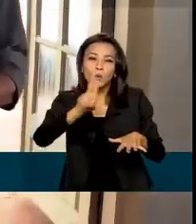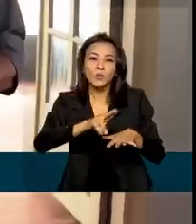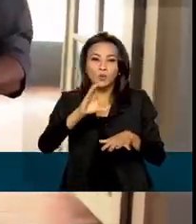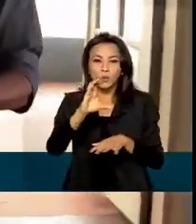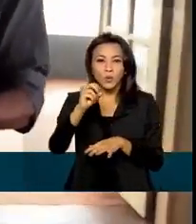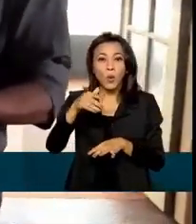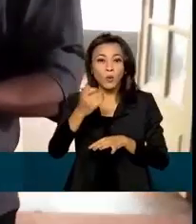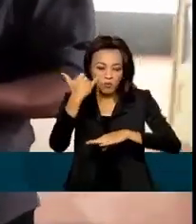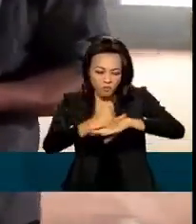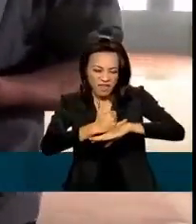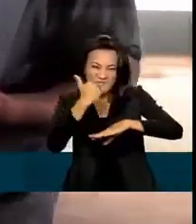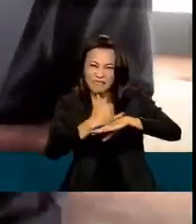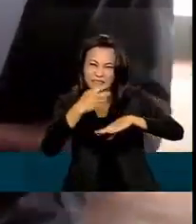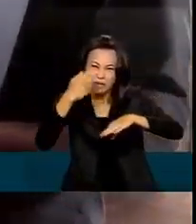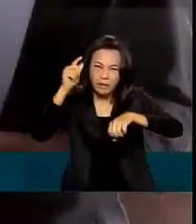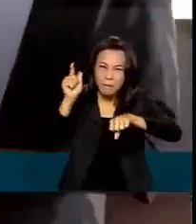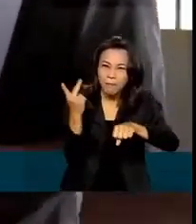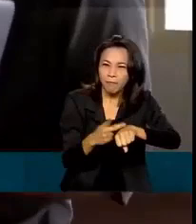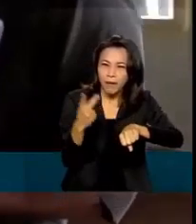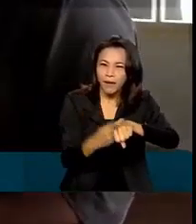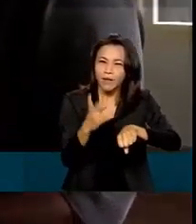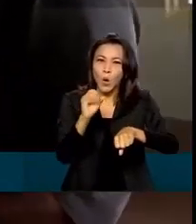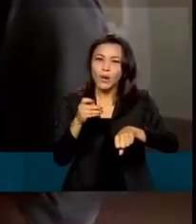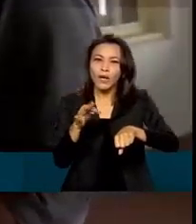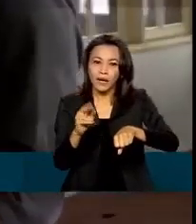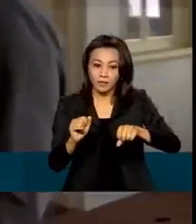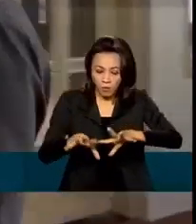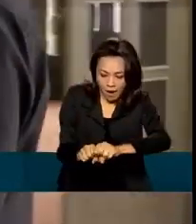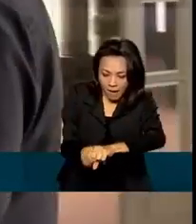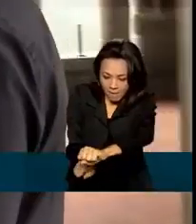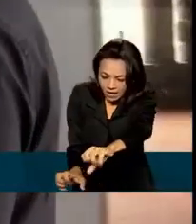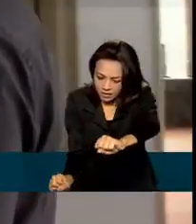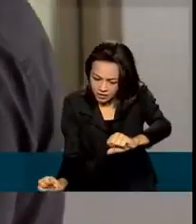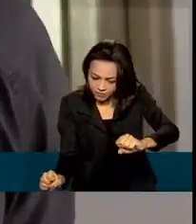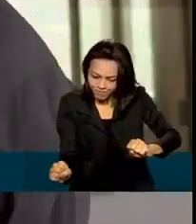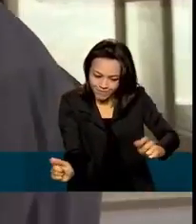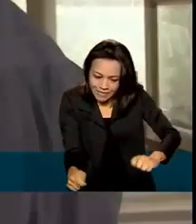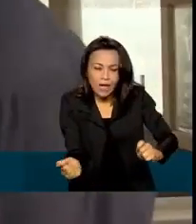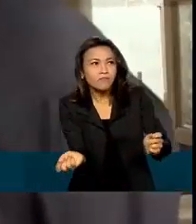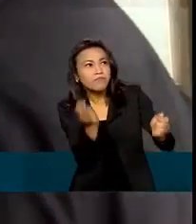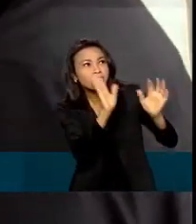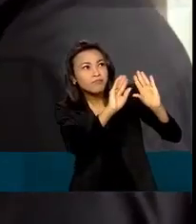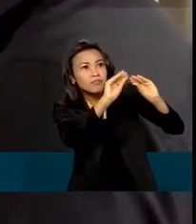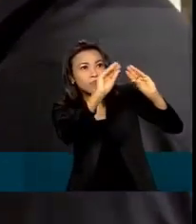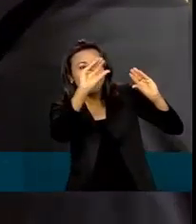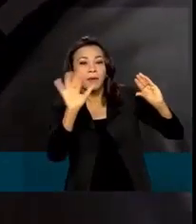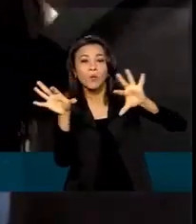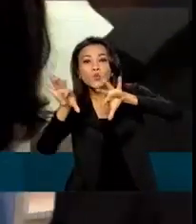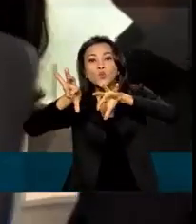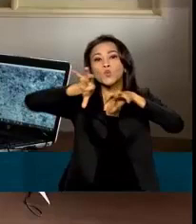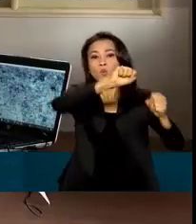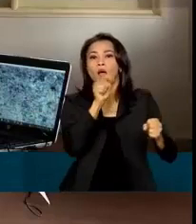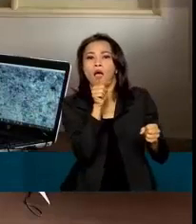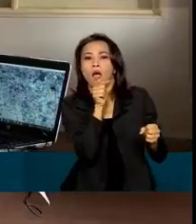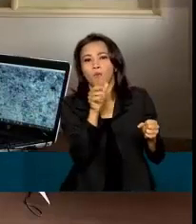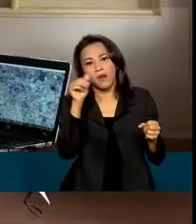e os restauradores precisam encontrar a receita perfeita de argamassa que permita que as paredes não acumulem a umidade do